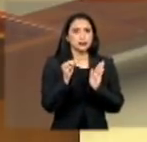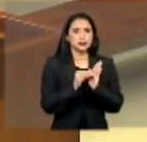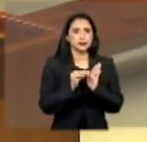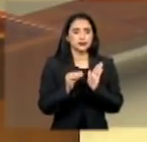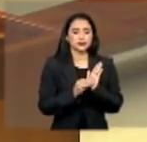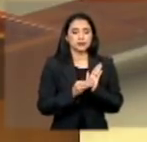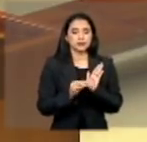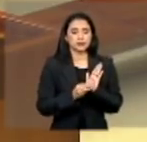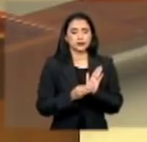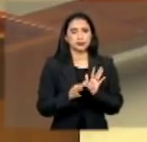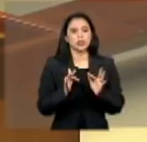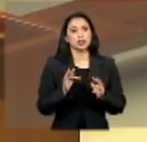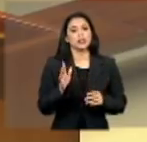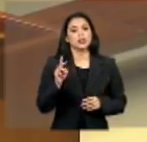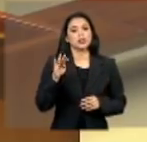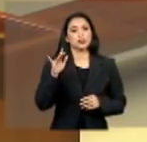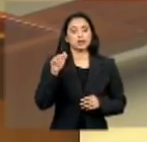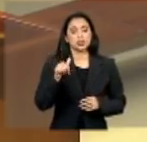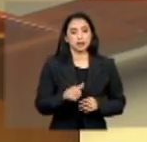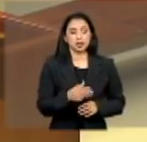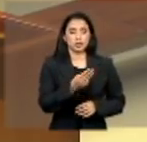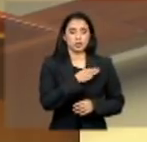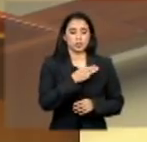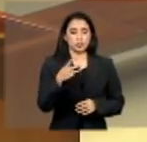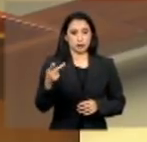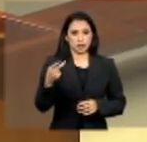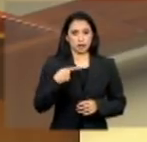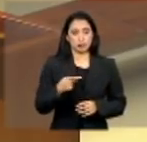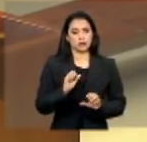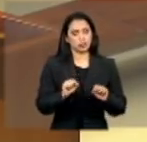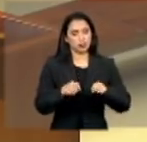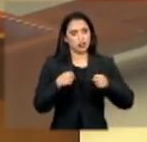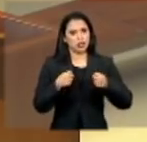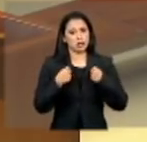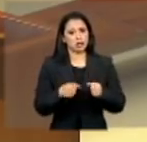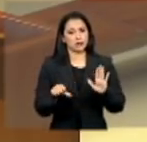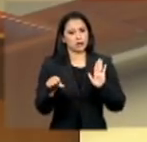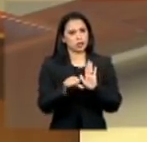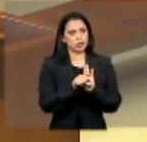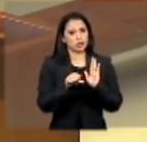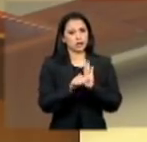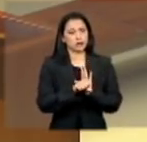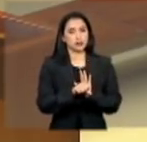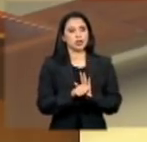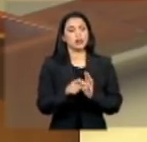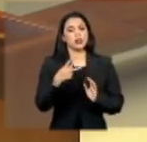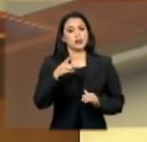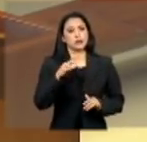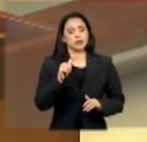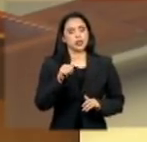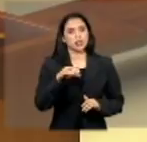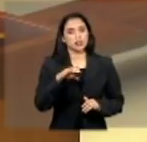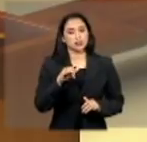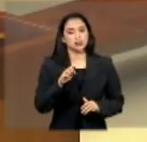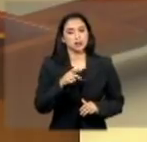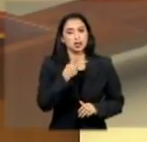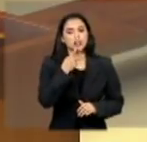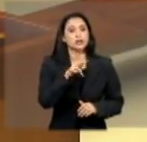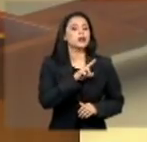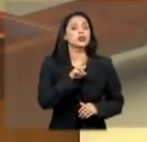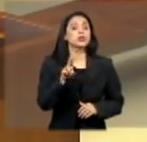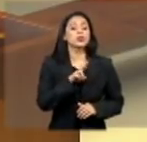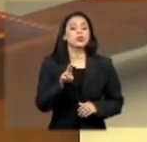do ministério público em que ele vem para reforçar a incriminação do paciente citando seu nome há